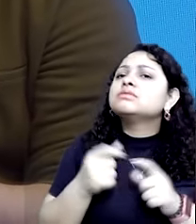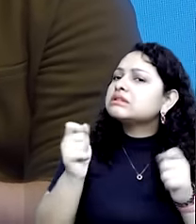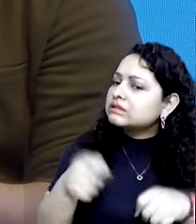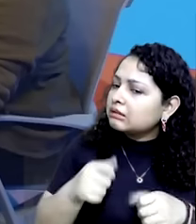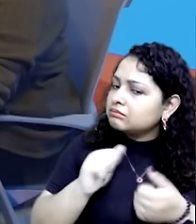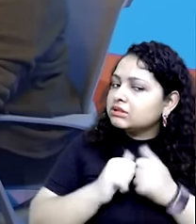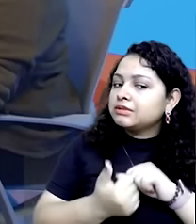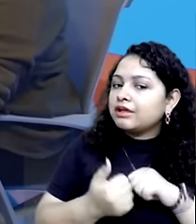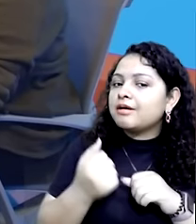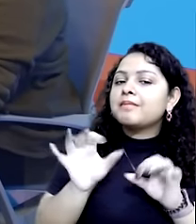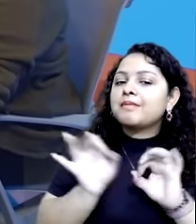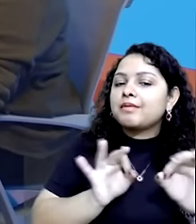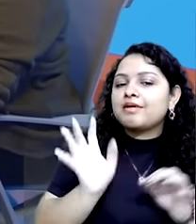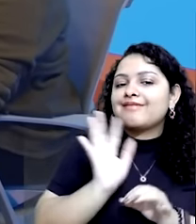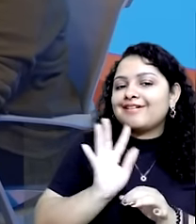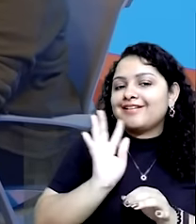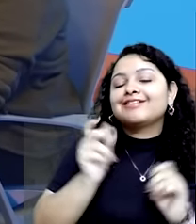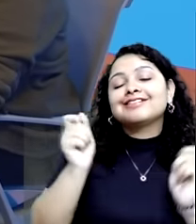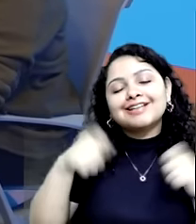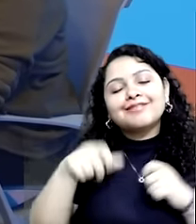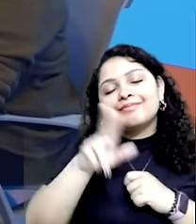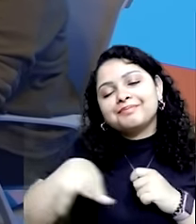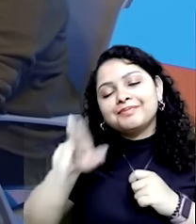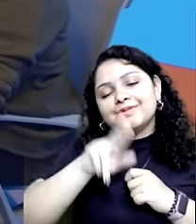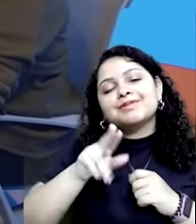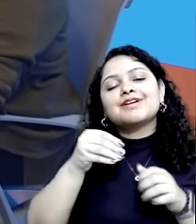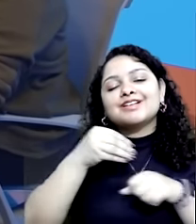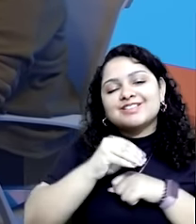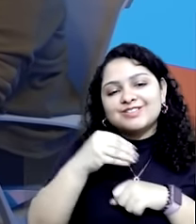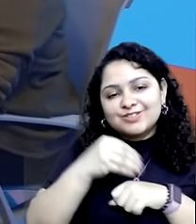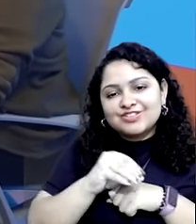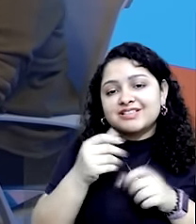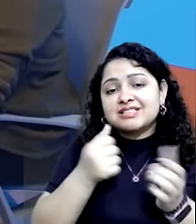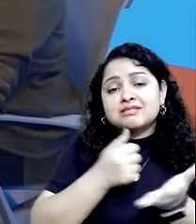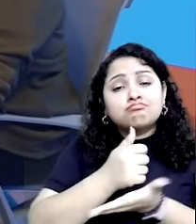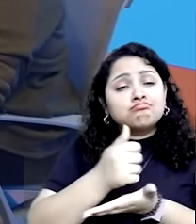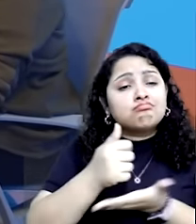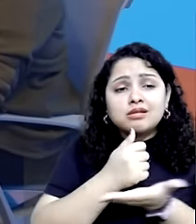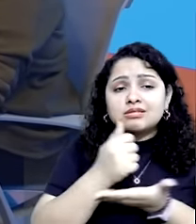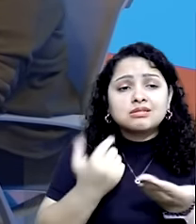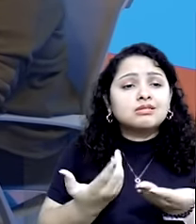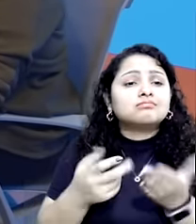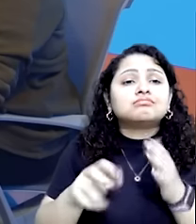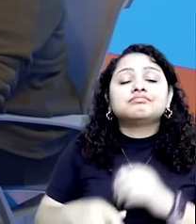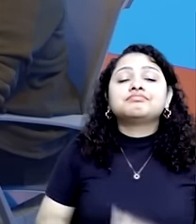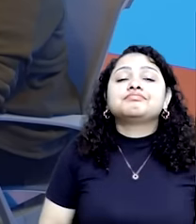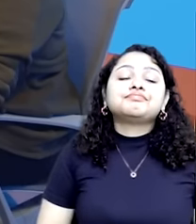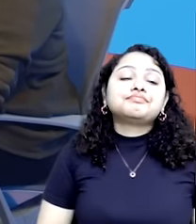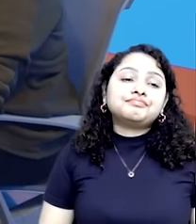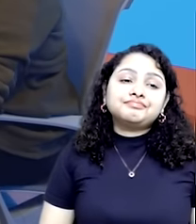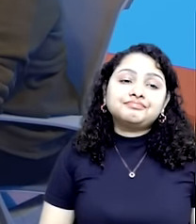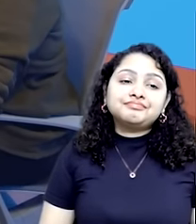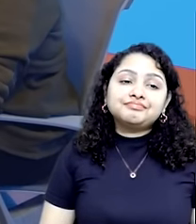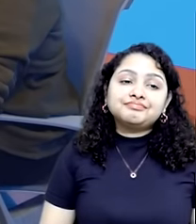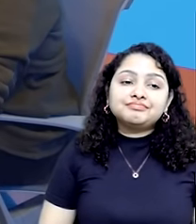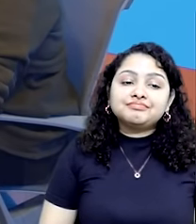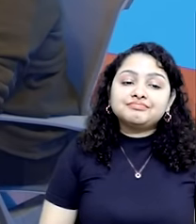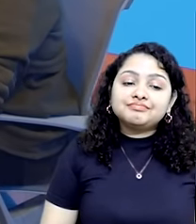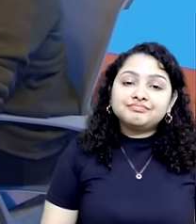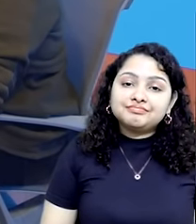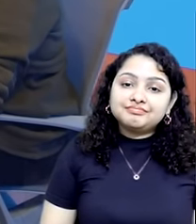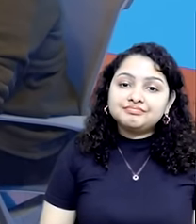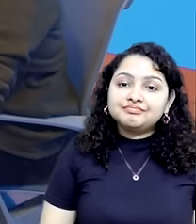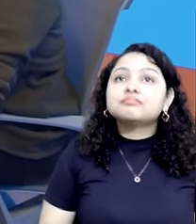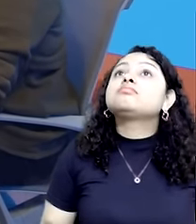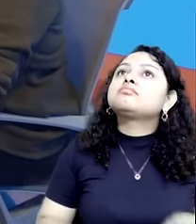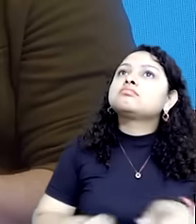muita coisa legal que dá para usar com essas dicas super básicas aí de iluminação e não podemos esquecer da iluminação